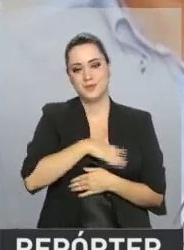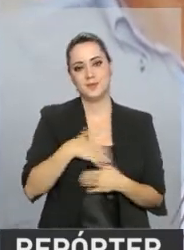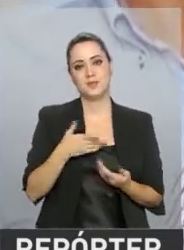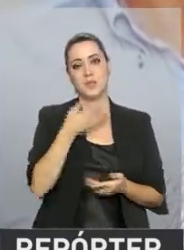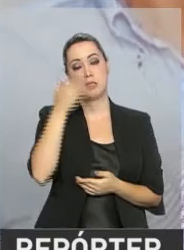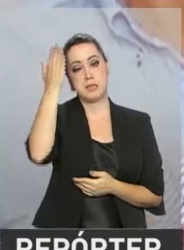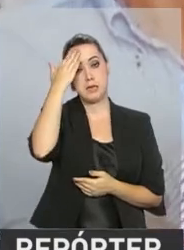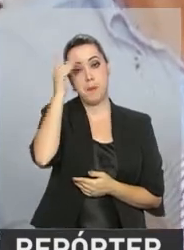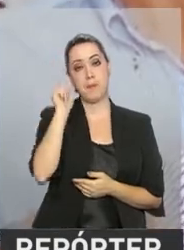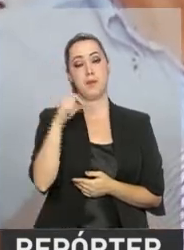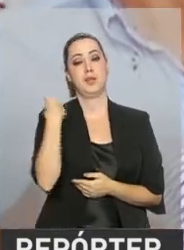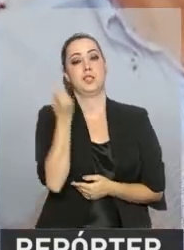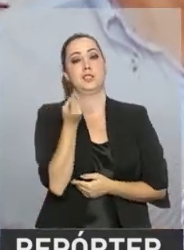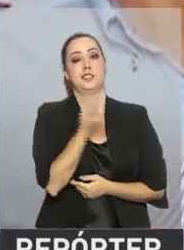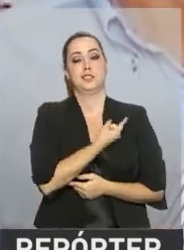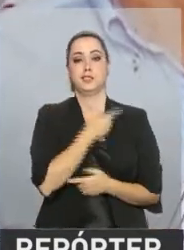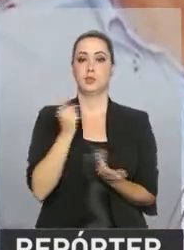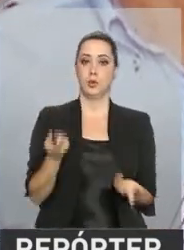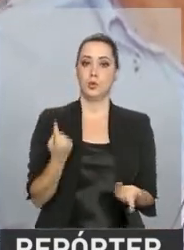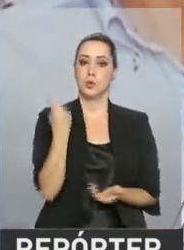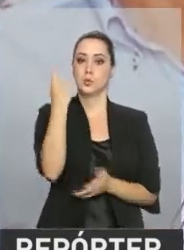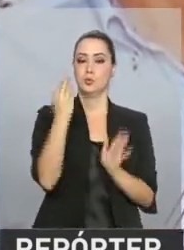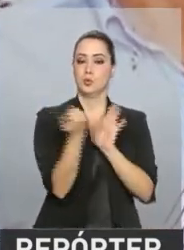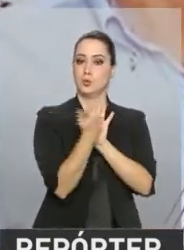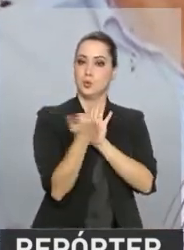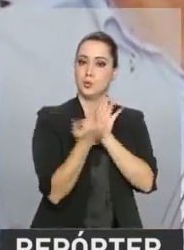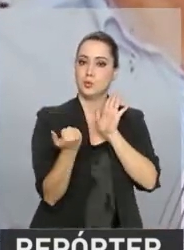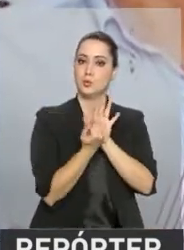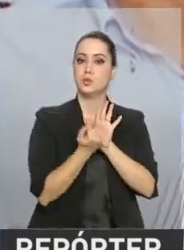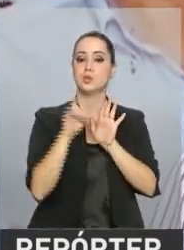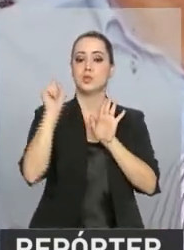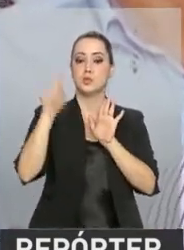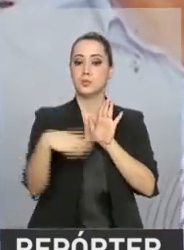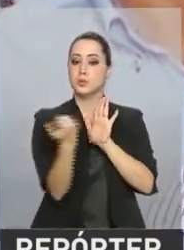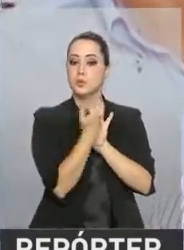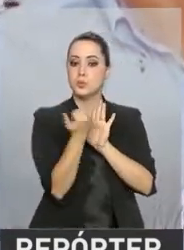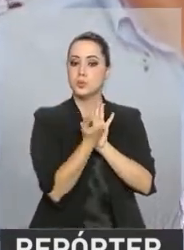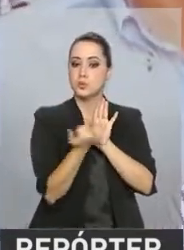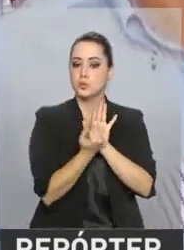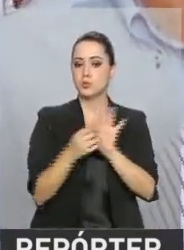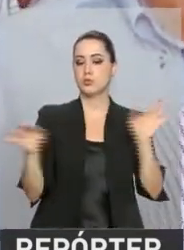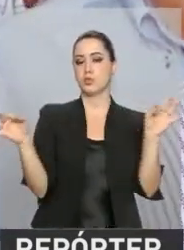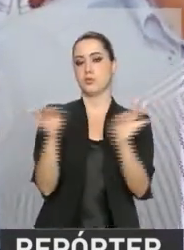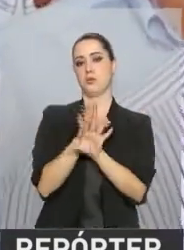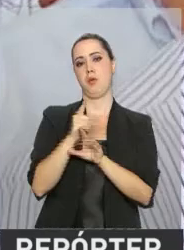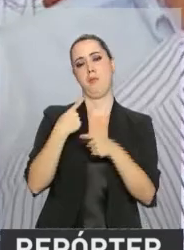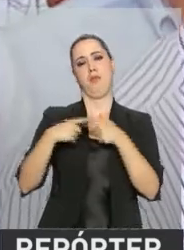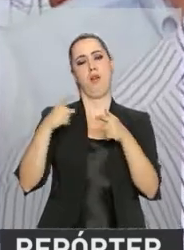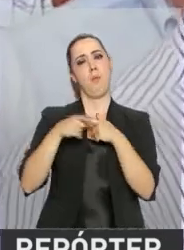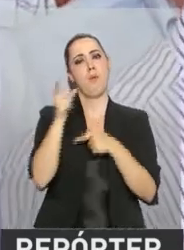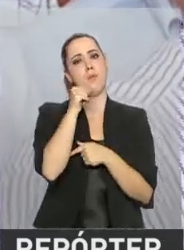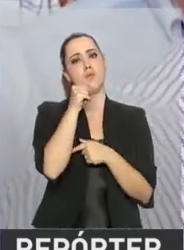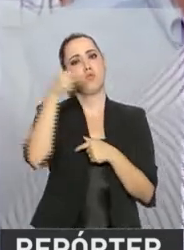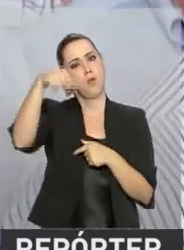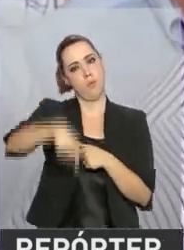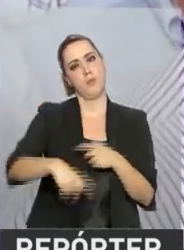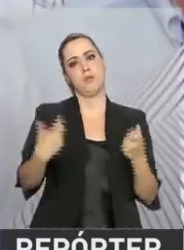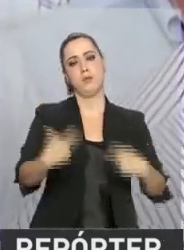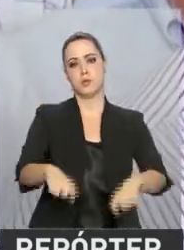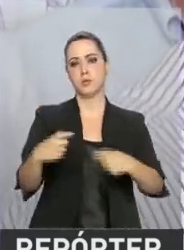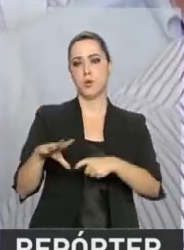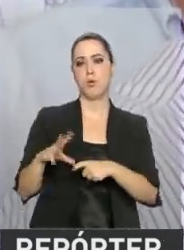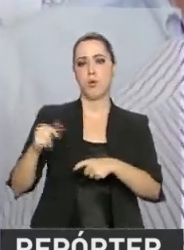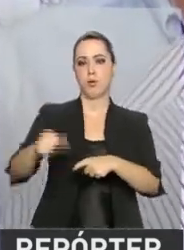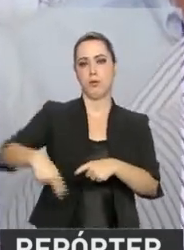que nós um dos nossos projetos que o projeto de acabar ou tentar acabar com a crise hídrica nesta região do